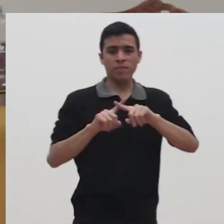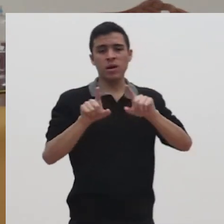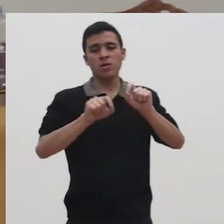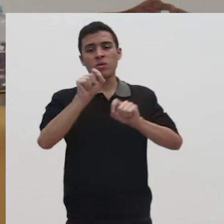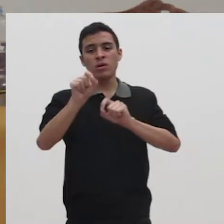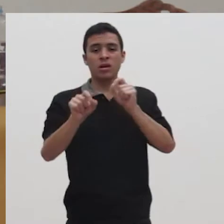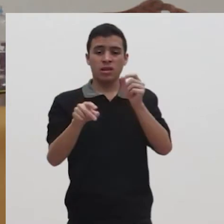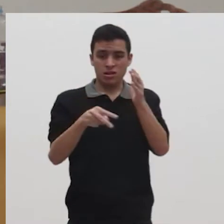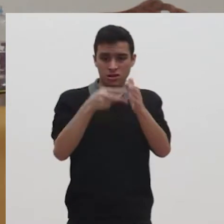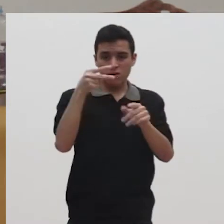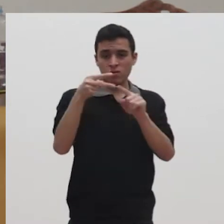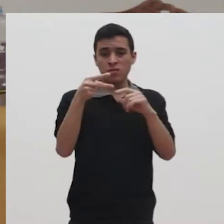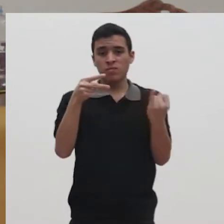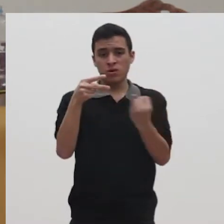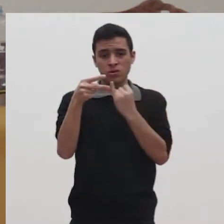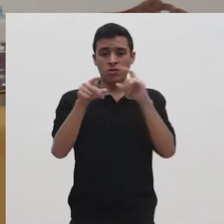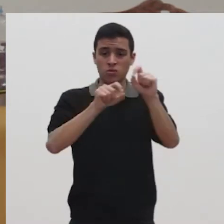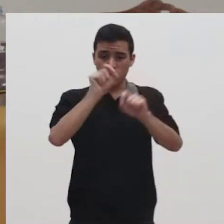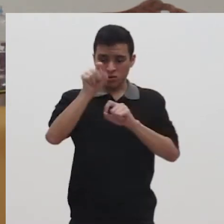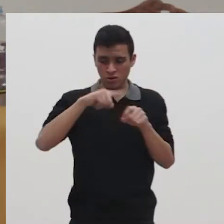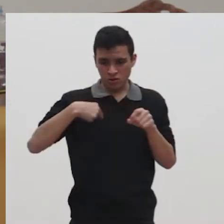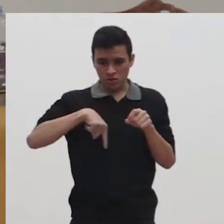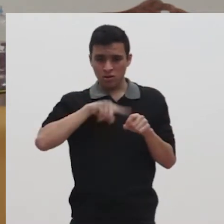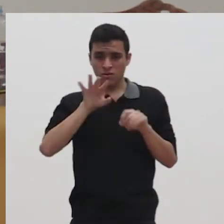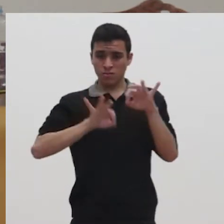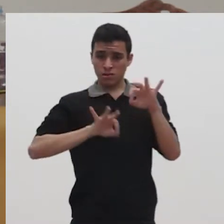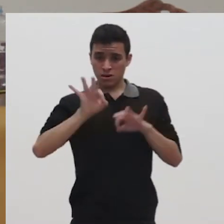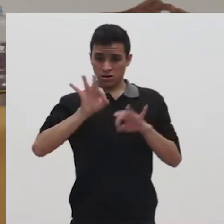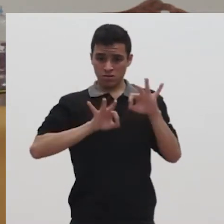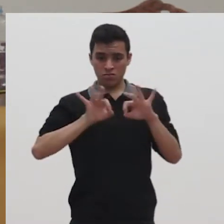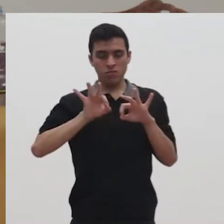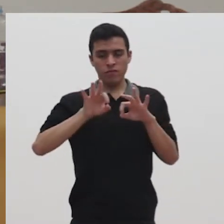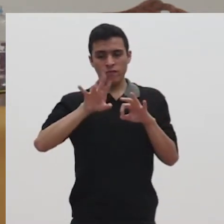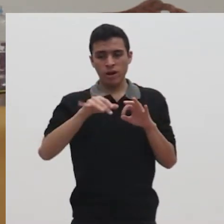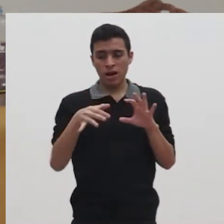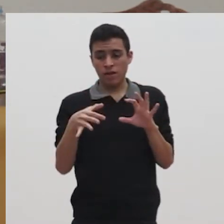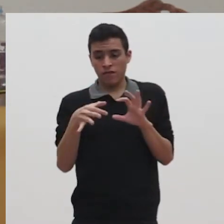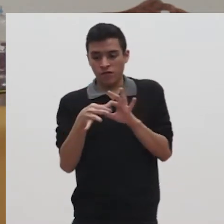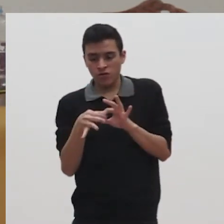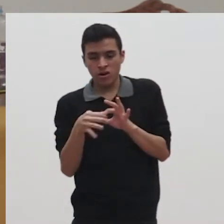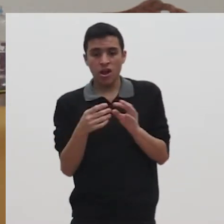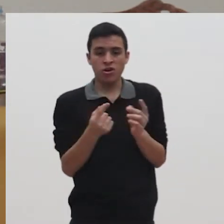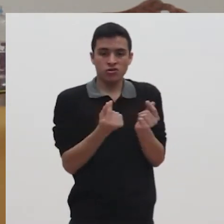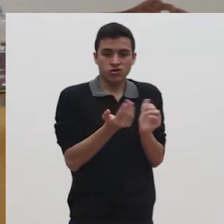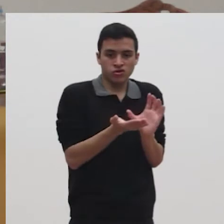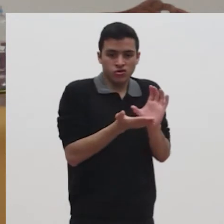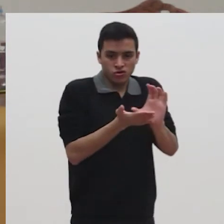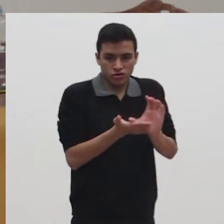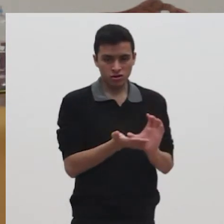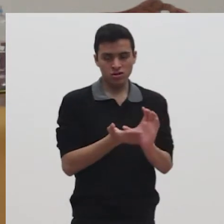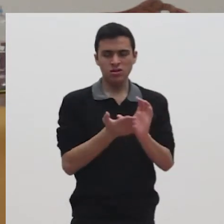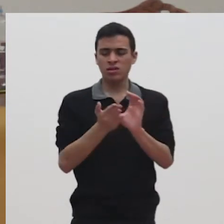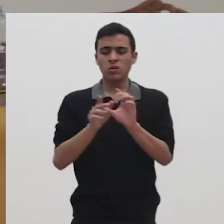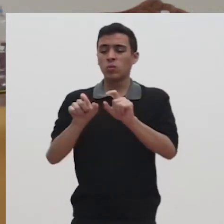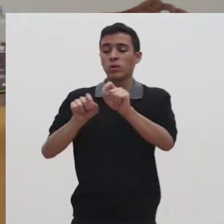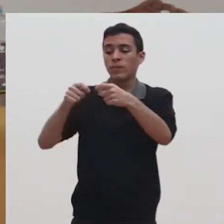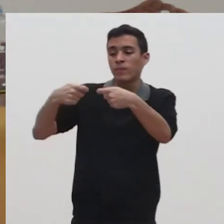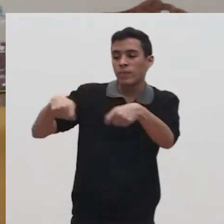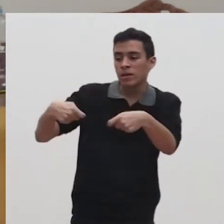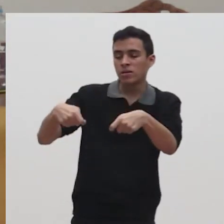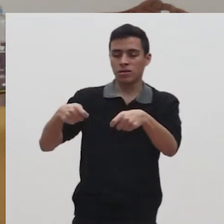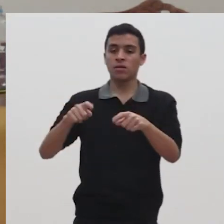segunda coisa, quando a gente for fazer o plano diretor, nós vamos vincular o orçamento, como fazem as universidades